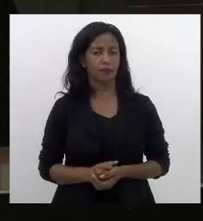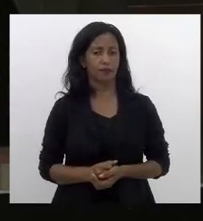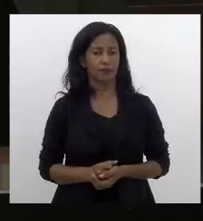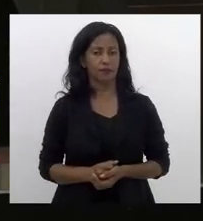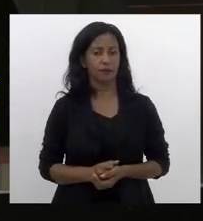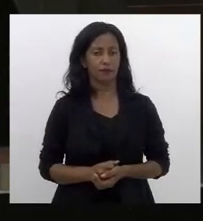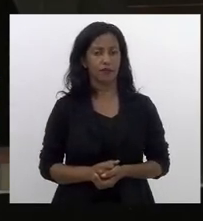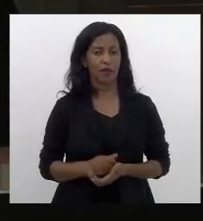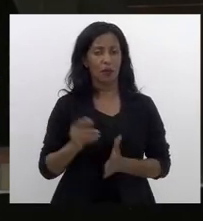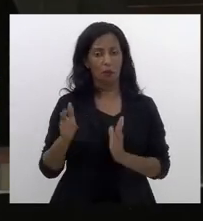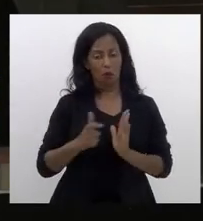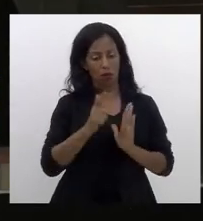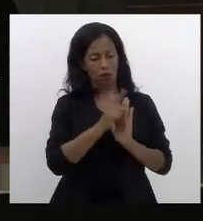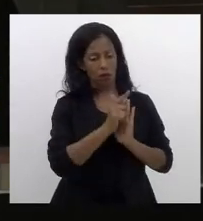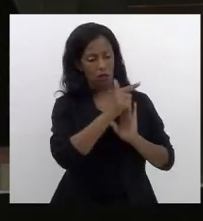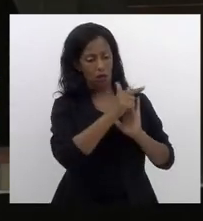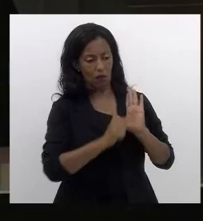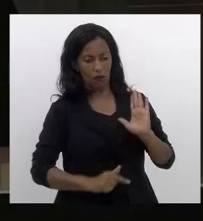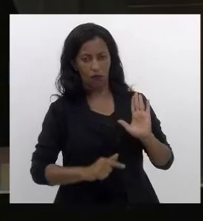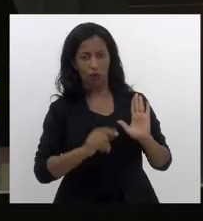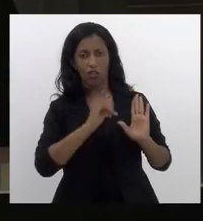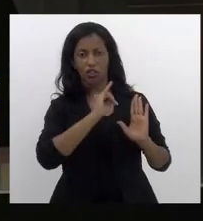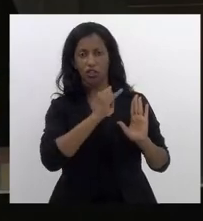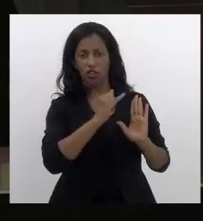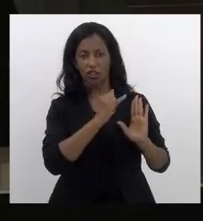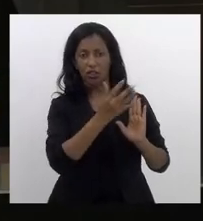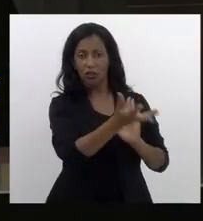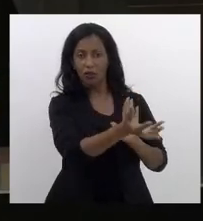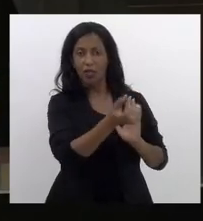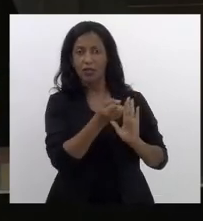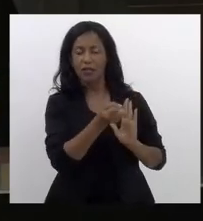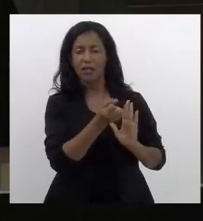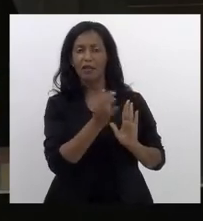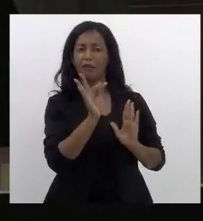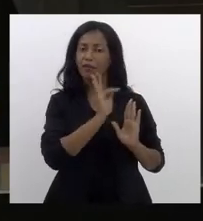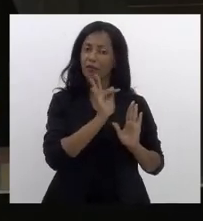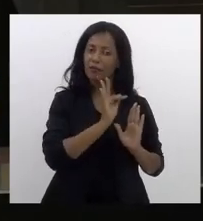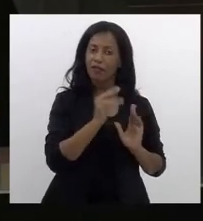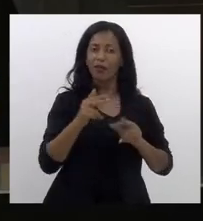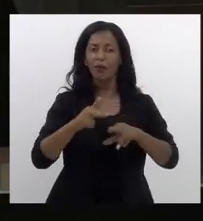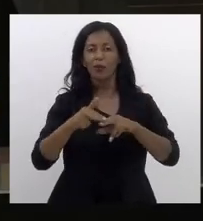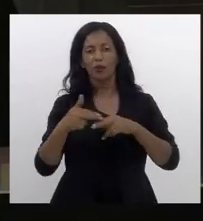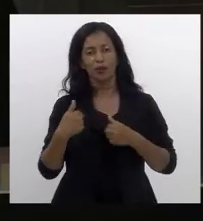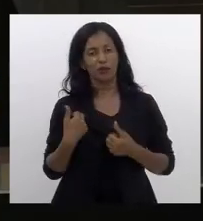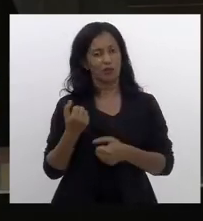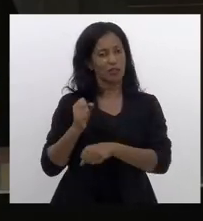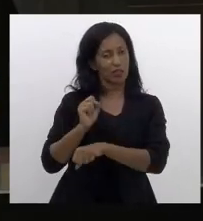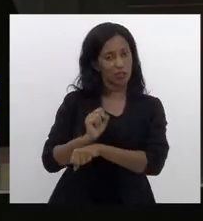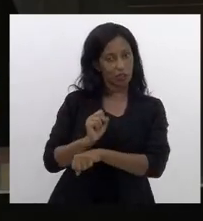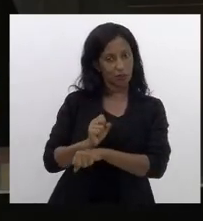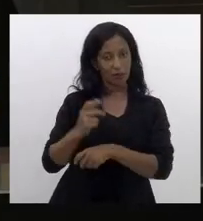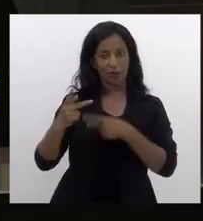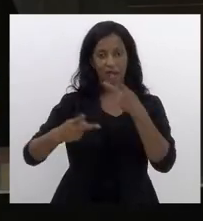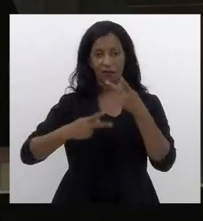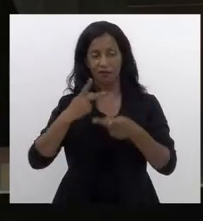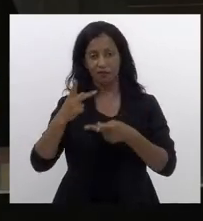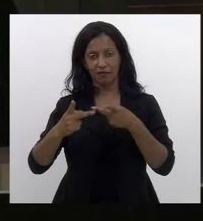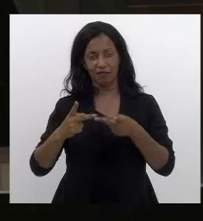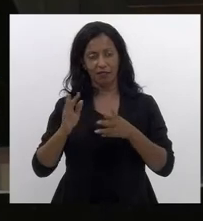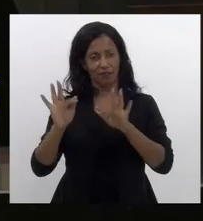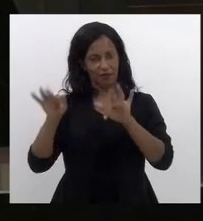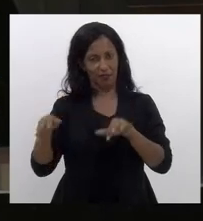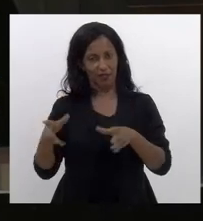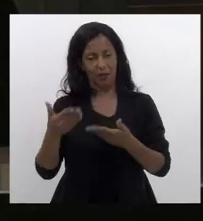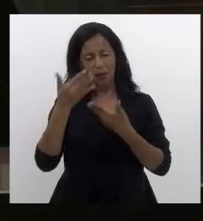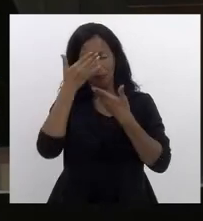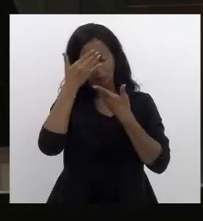Lança na folha de janeiro para receber na folha de fevereiro. Por isso, fiquei aguardando, senhora presidente, para fazer uso da